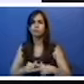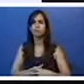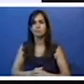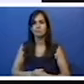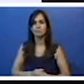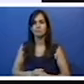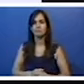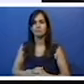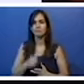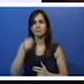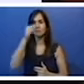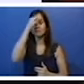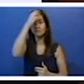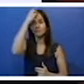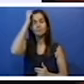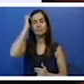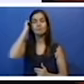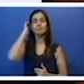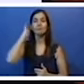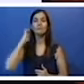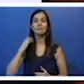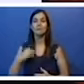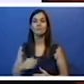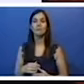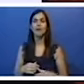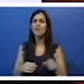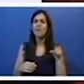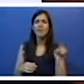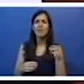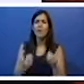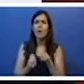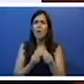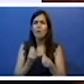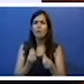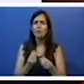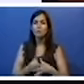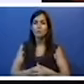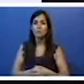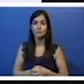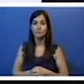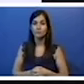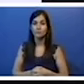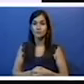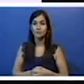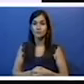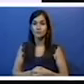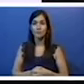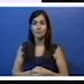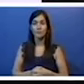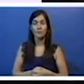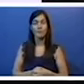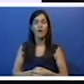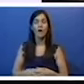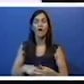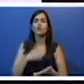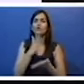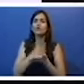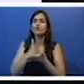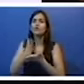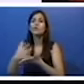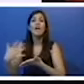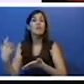por 5 e peguei três e aqui como que vai ficar a fração Eu dividi em 6